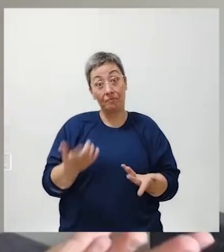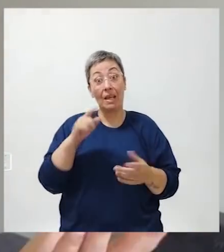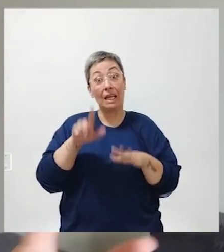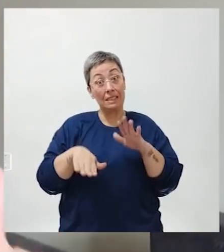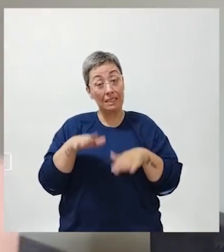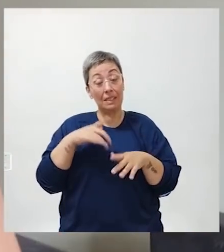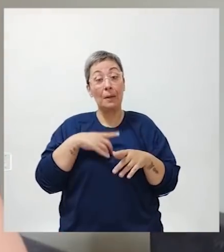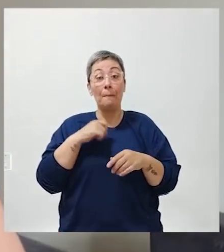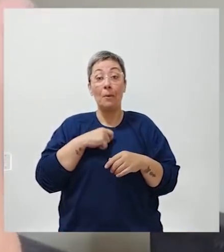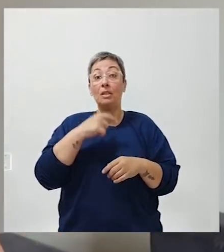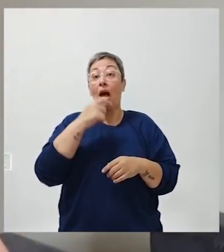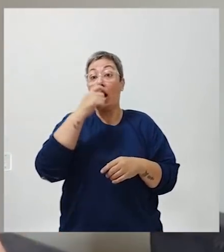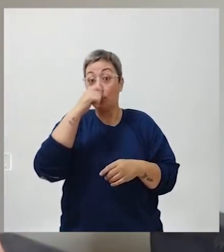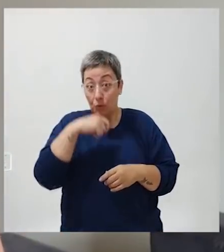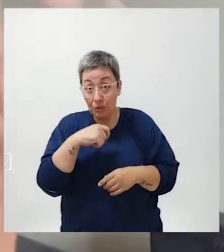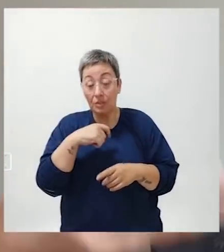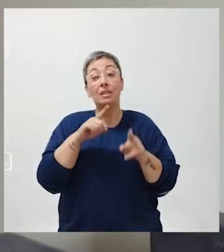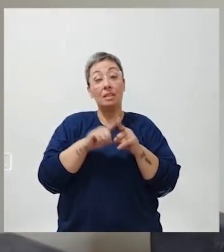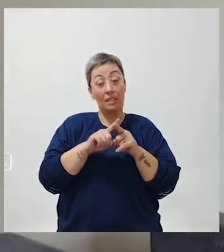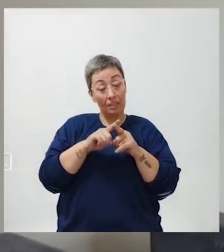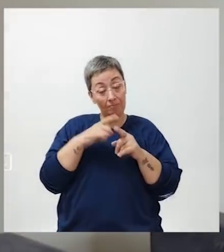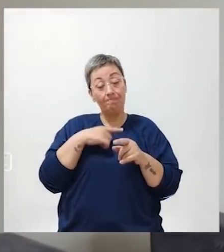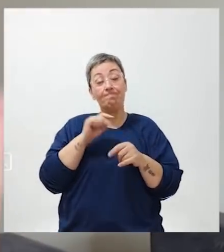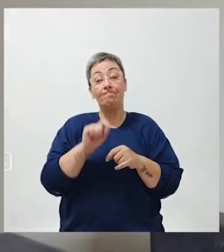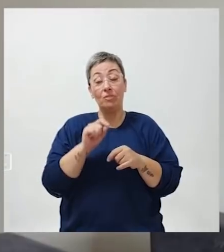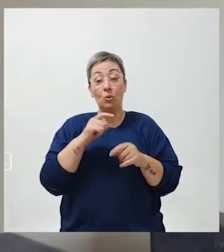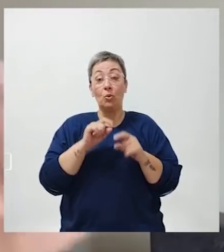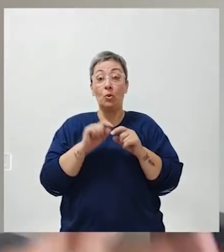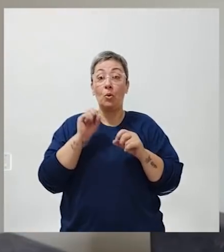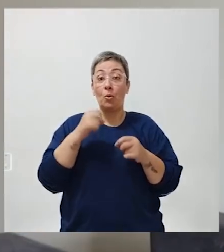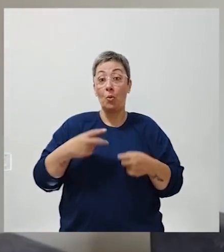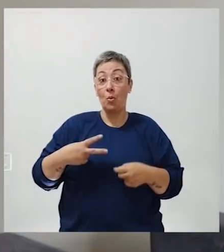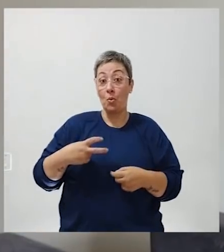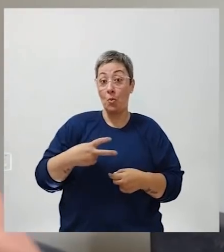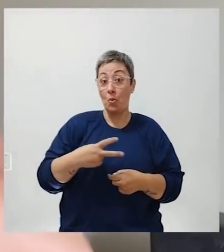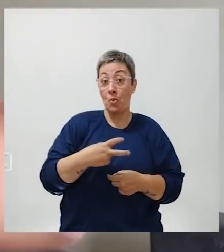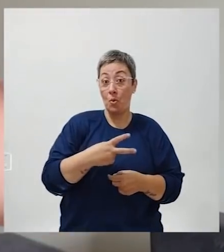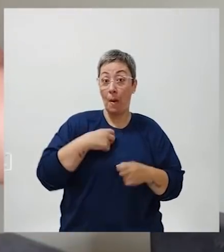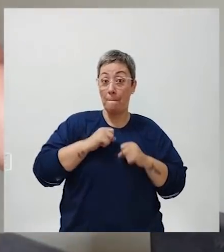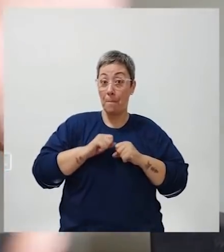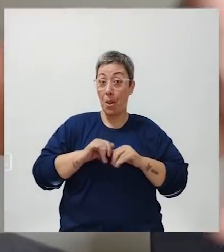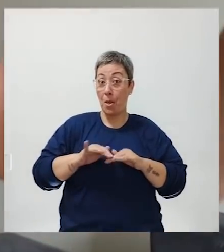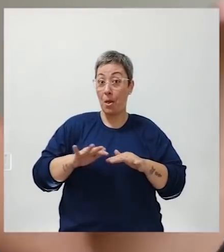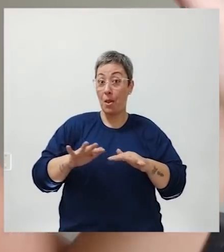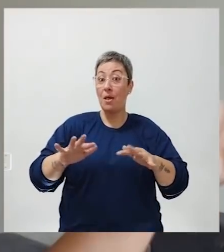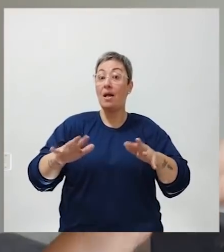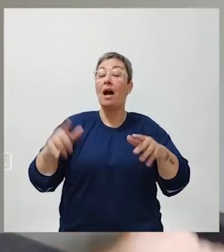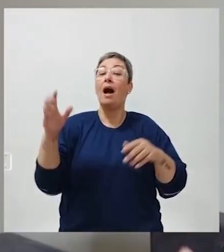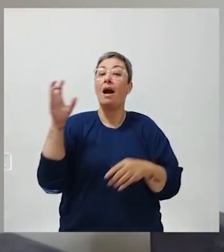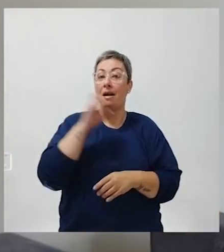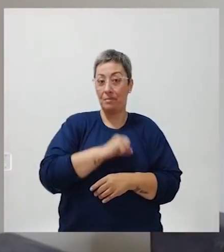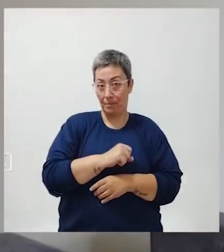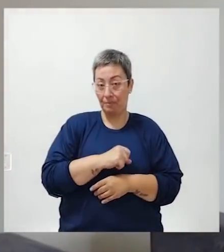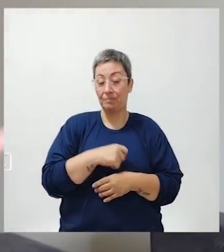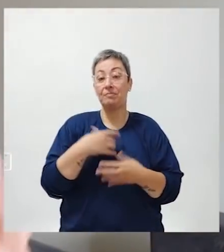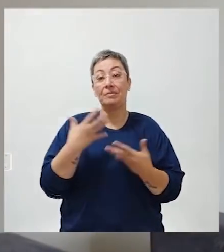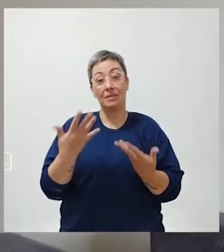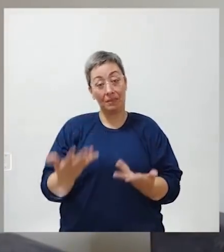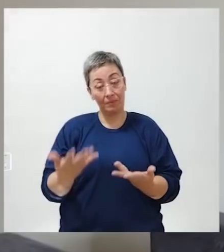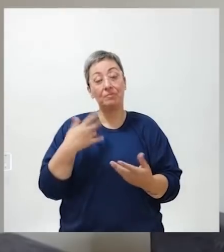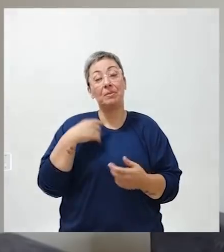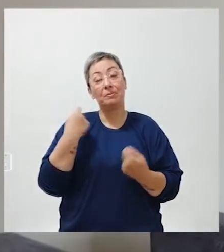vezes você pode espirrar. Tudo isso faz com que o vírus se propague muito mais rápido. Então é